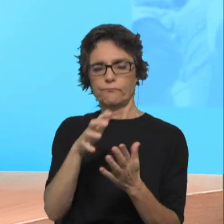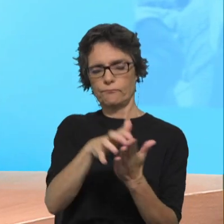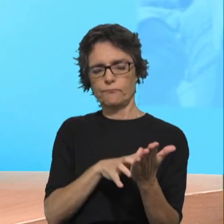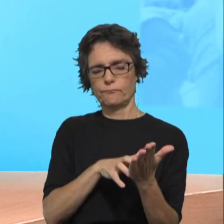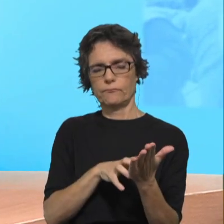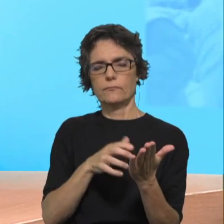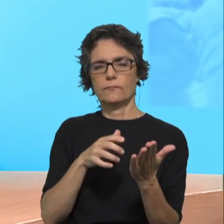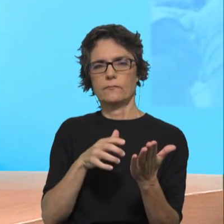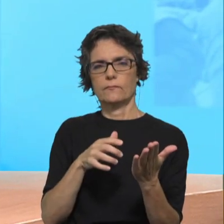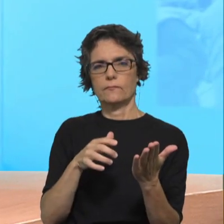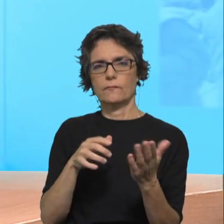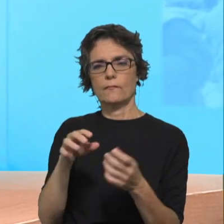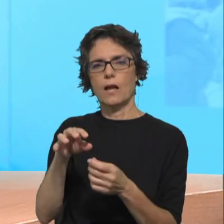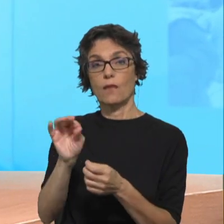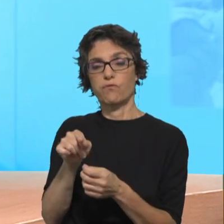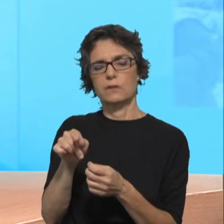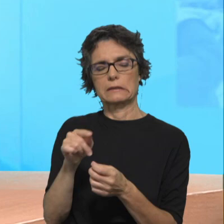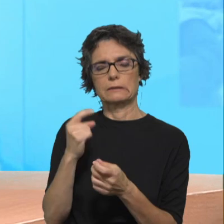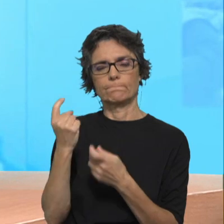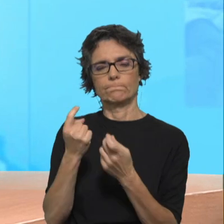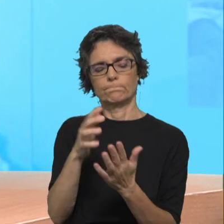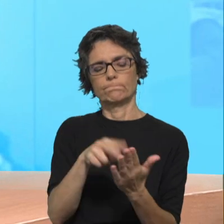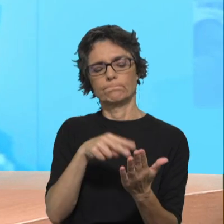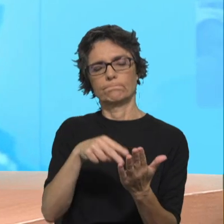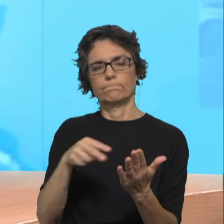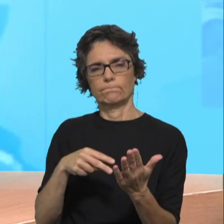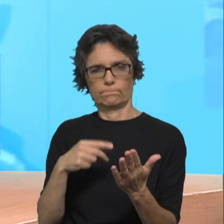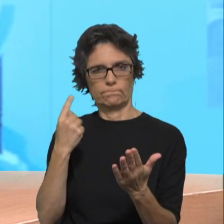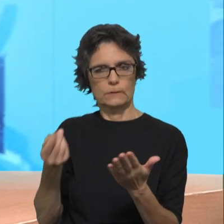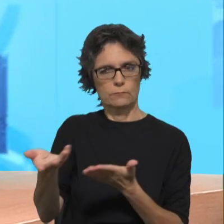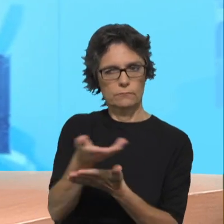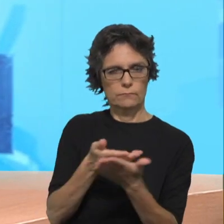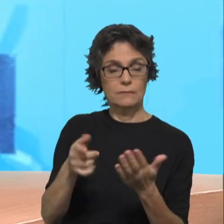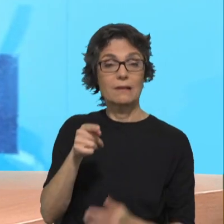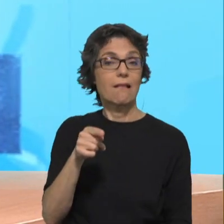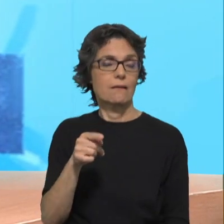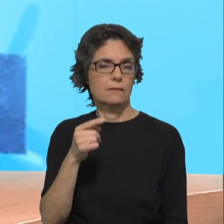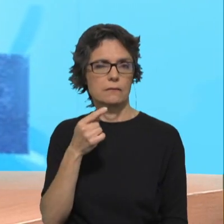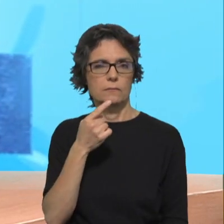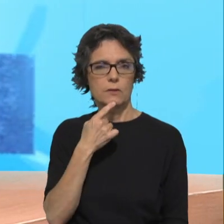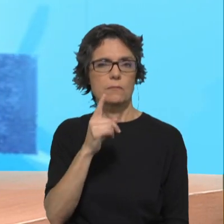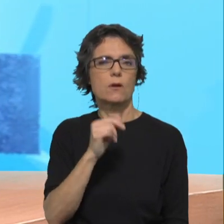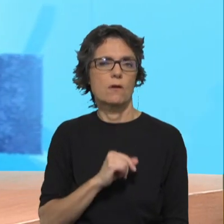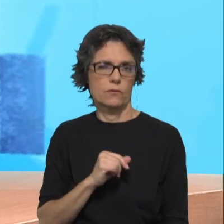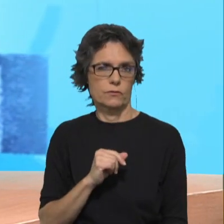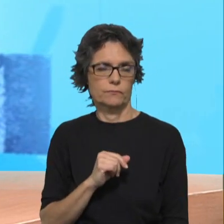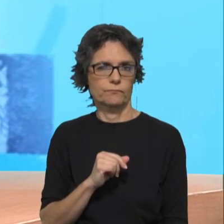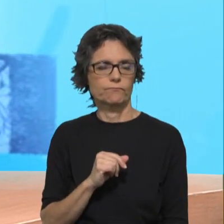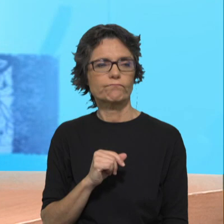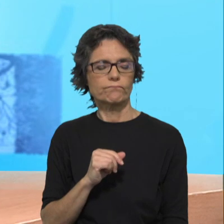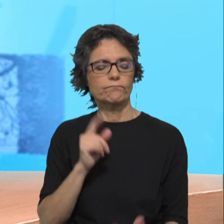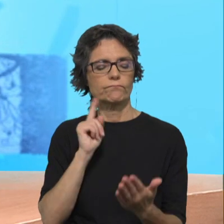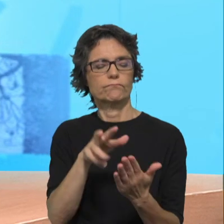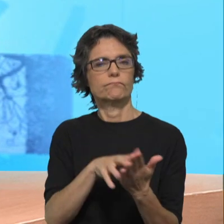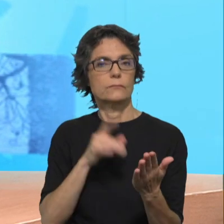como era hábito dela com muitas das grandes questões. E imediatamente ela percebeu a importância deste texto e